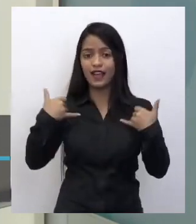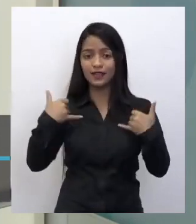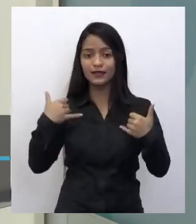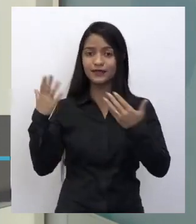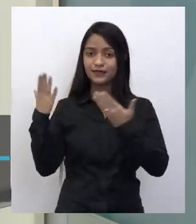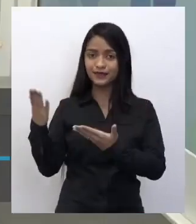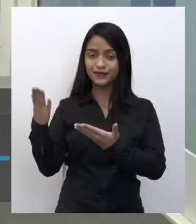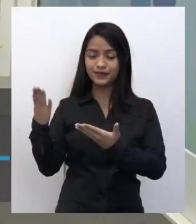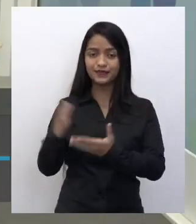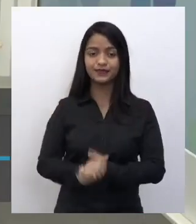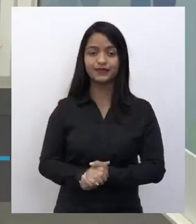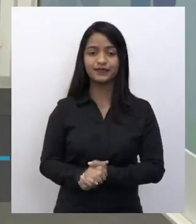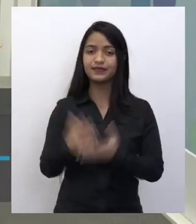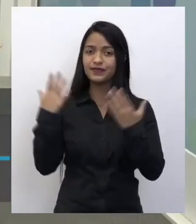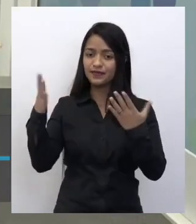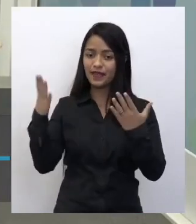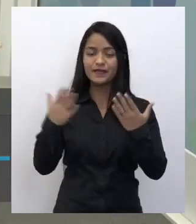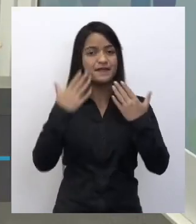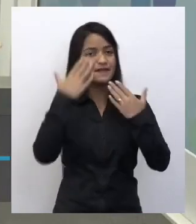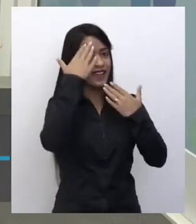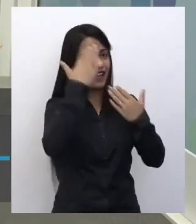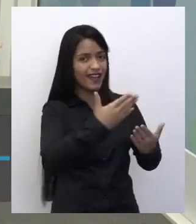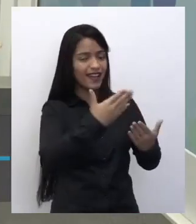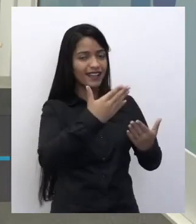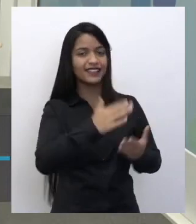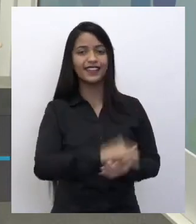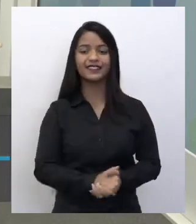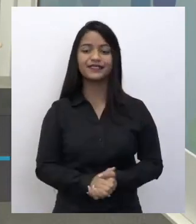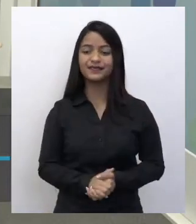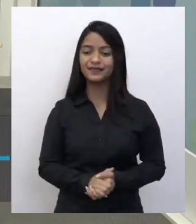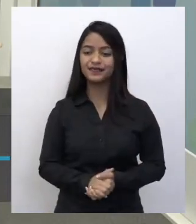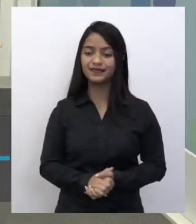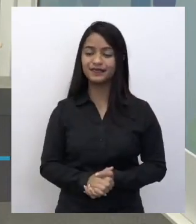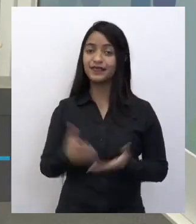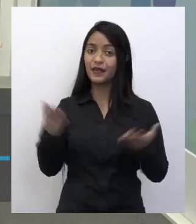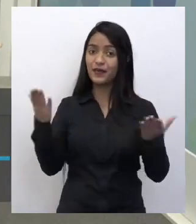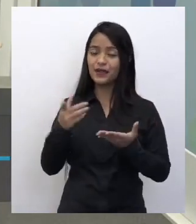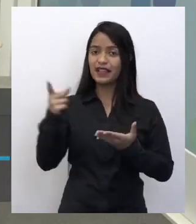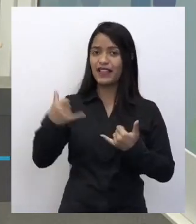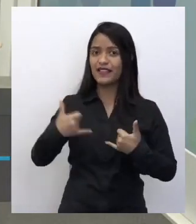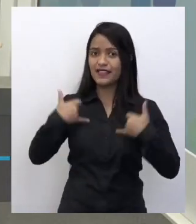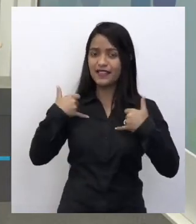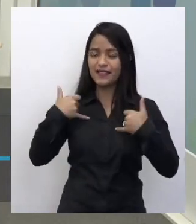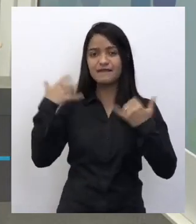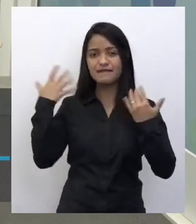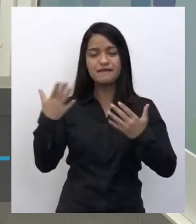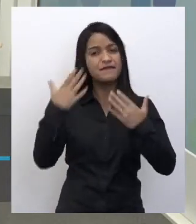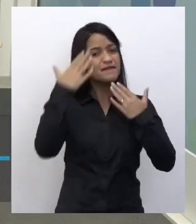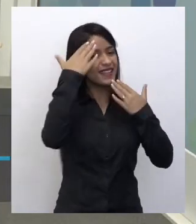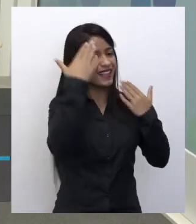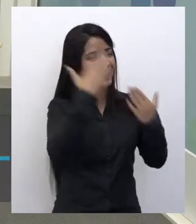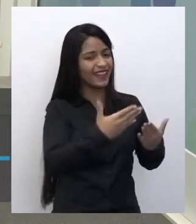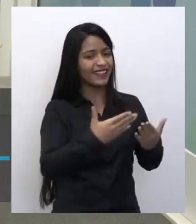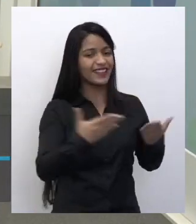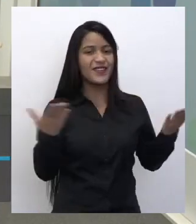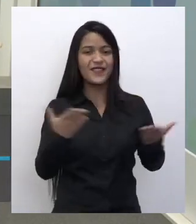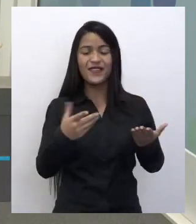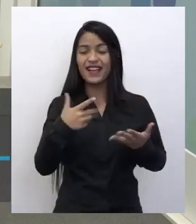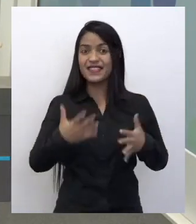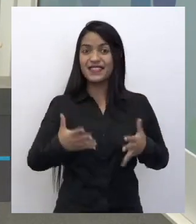aniversário. Parabéns, professora Obrigada, Daniela Duarte, Mônica. feliz aniversário, bom Obrigada. Gente, ela dia. foi uma